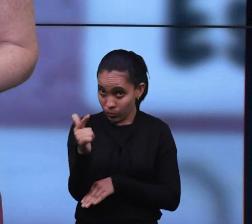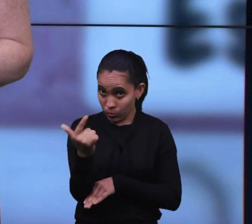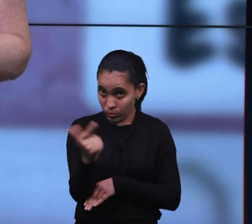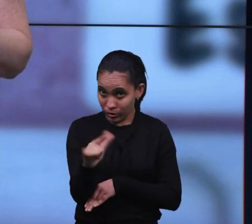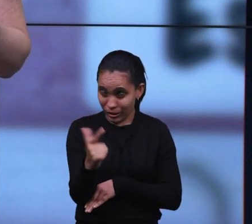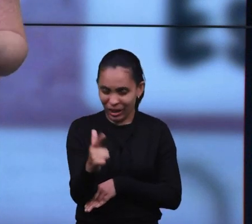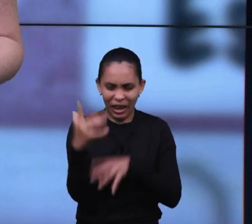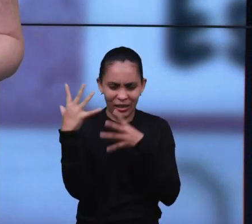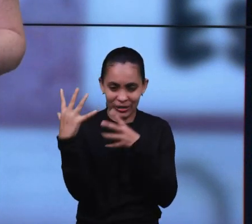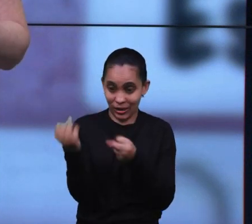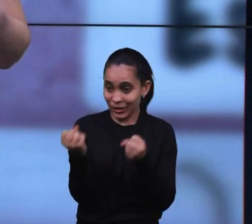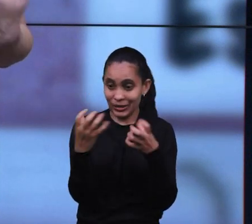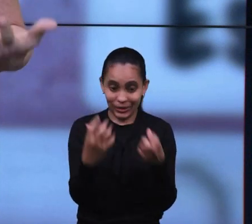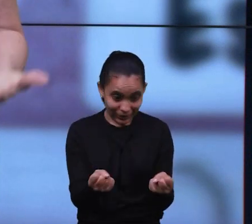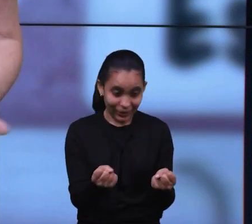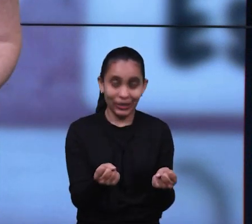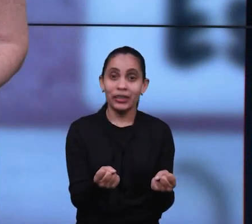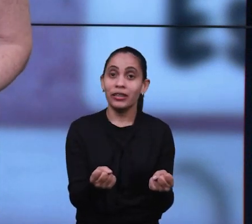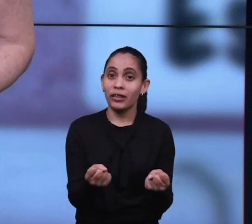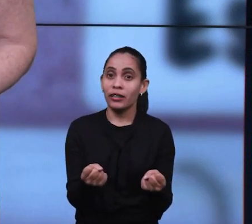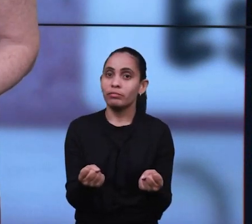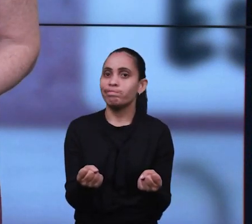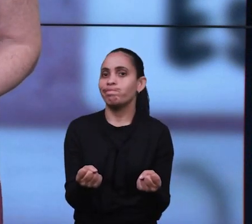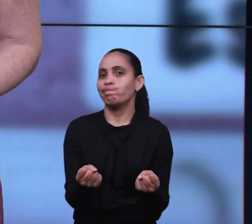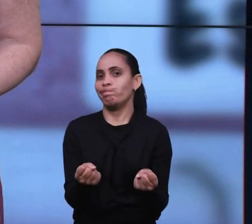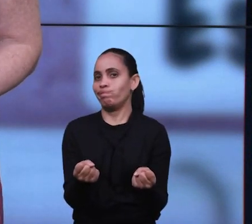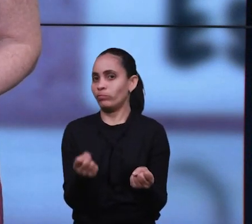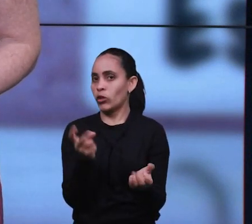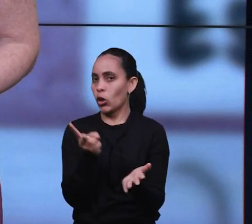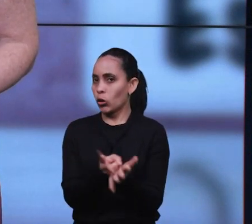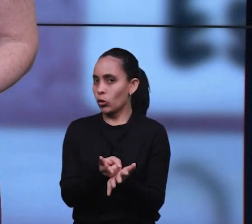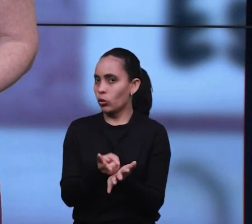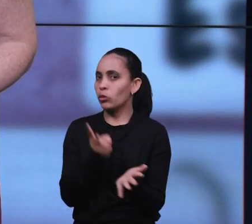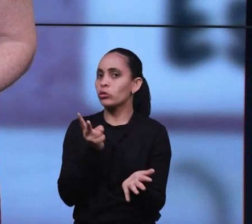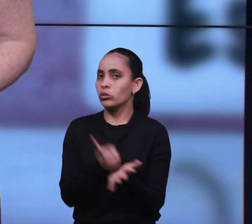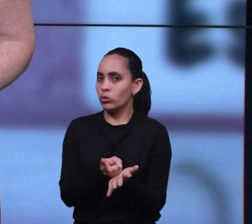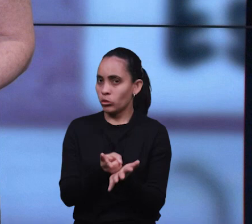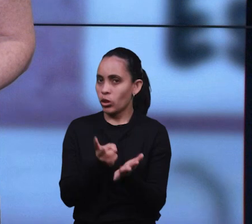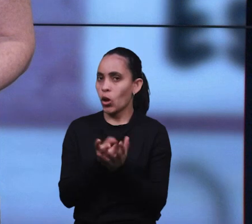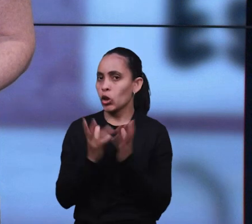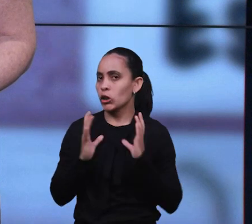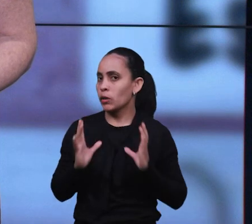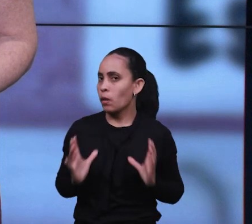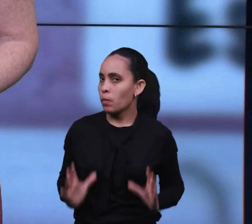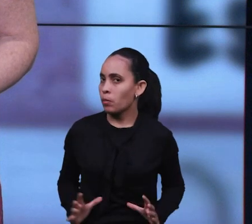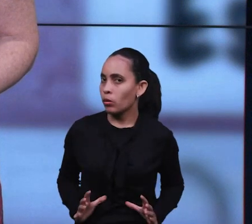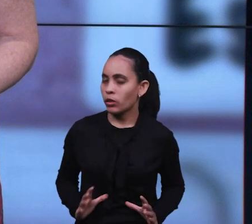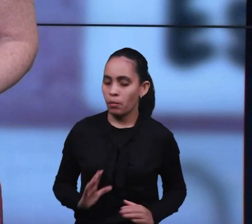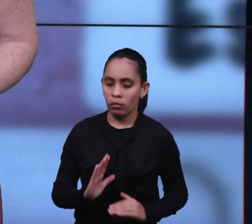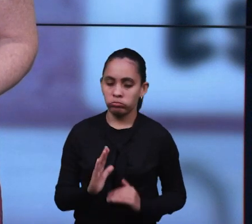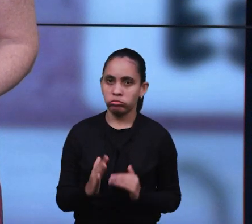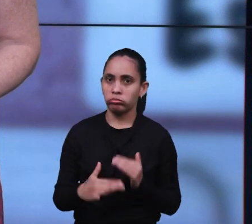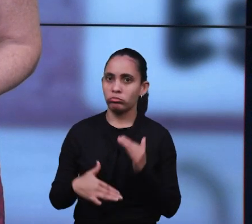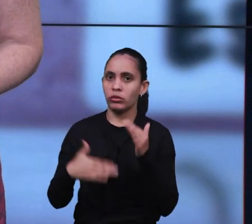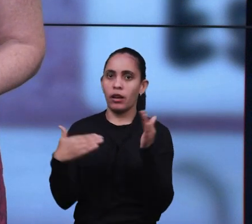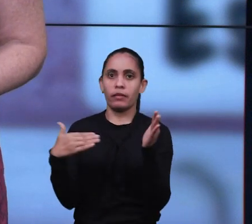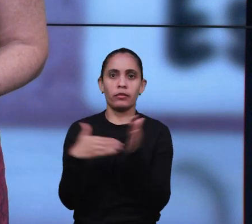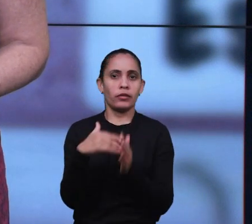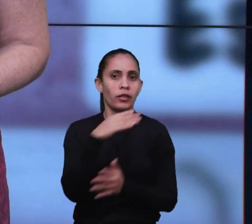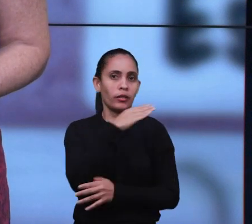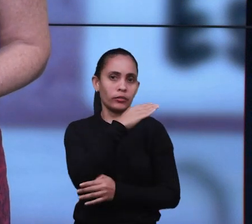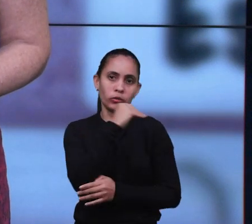orientada e é atendida em tudo o que exigir, tende a permanecer com esse comportamento ao longo da infância